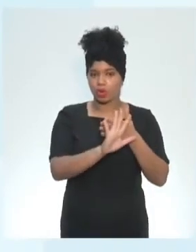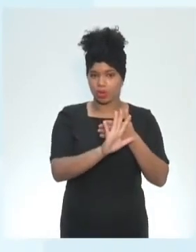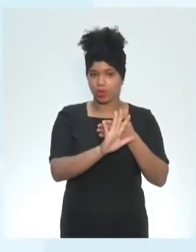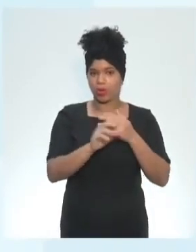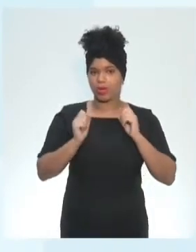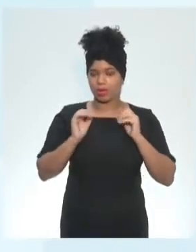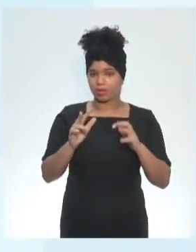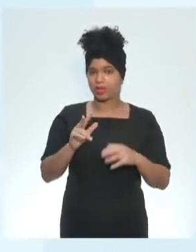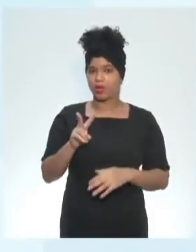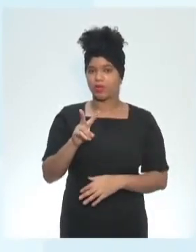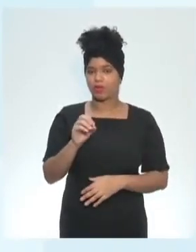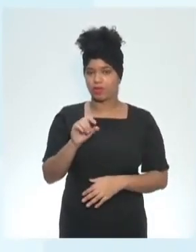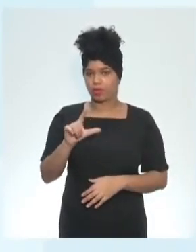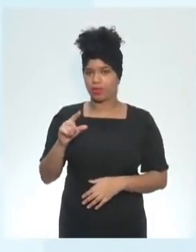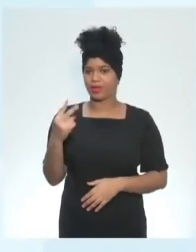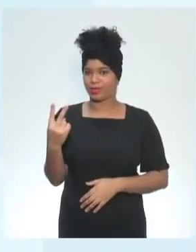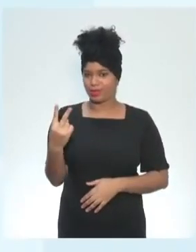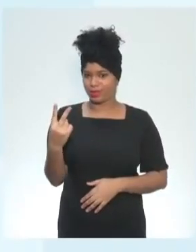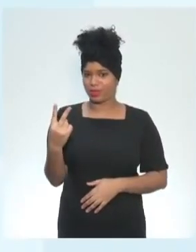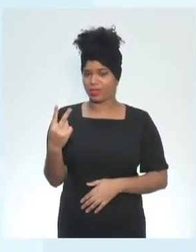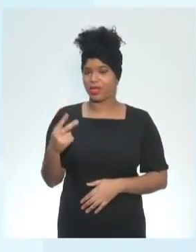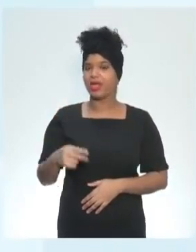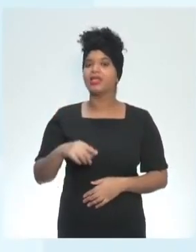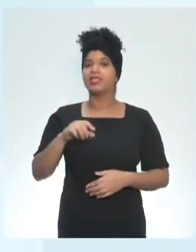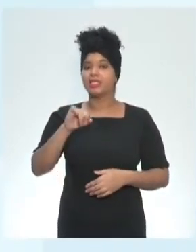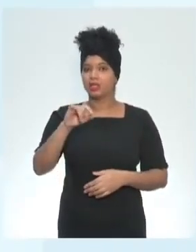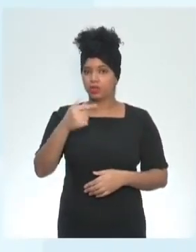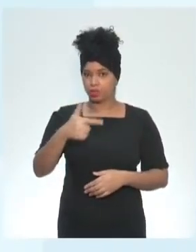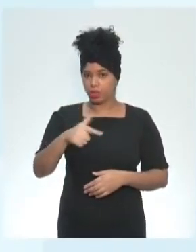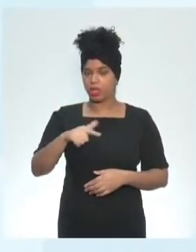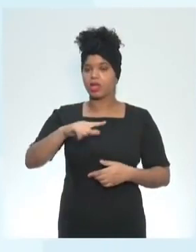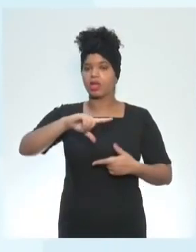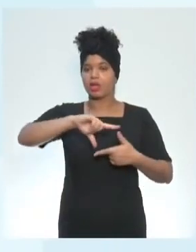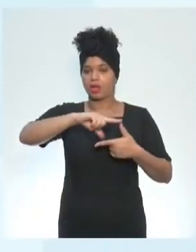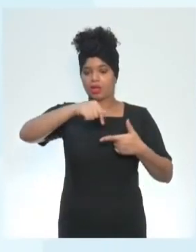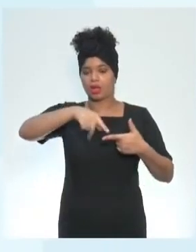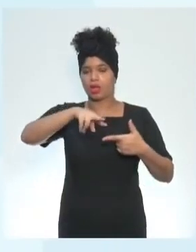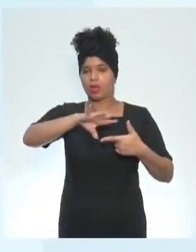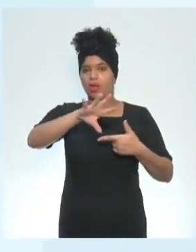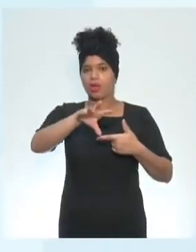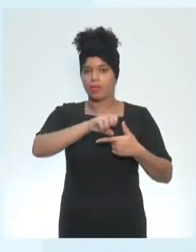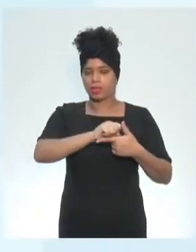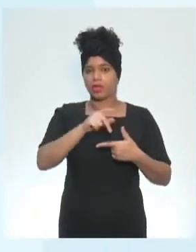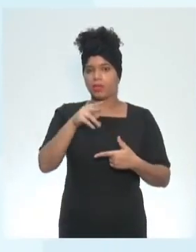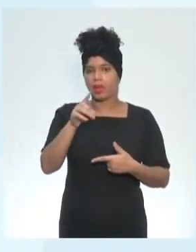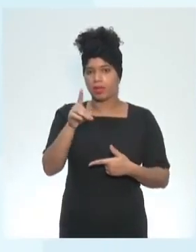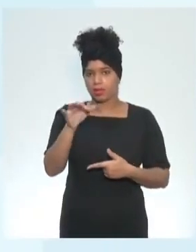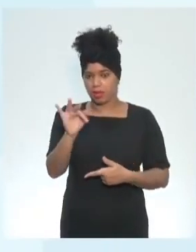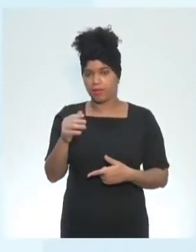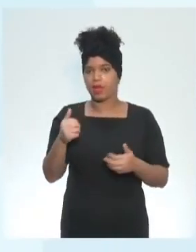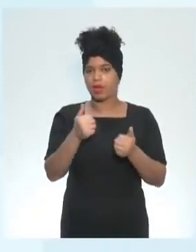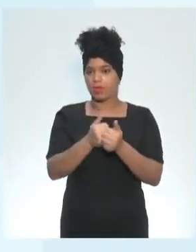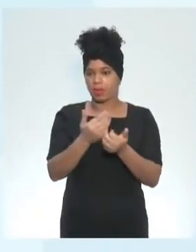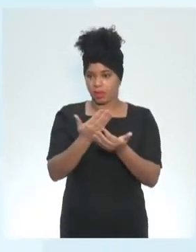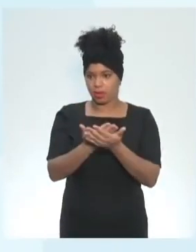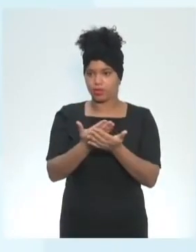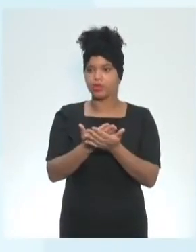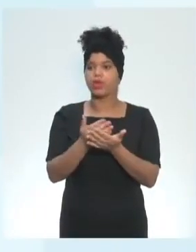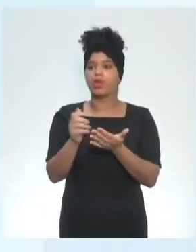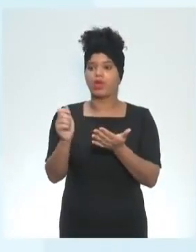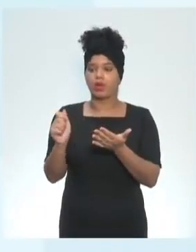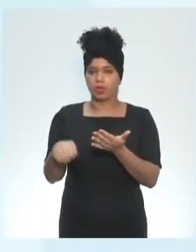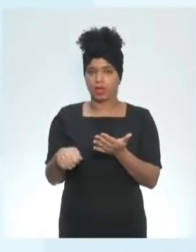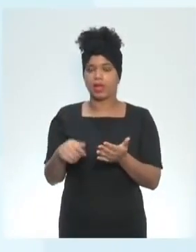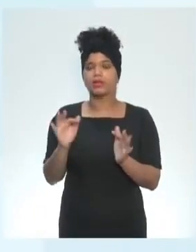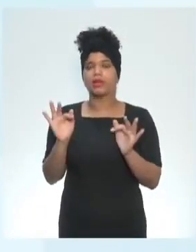e fiz tiram raiva Você ainda não tem o que o ar Cold está na tela para você baixe o pdf vai acompanhando as aulas para a gente poder